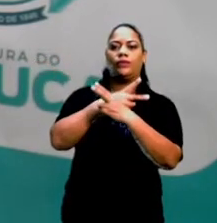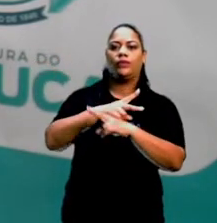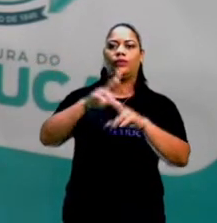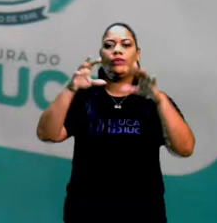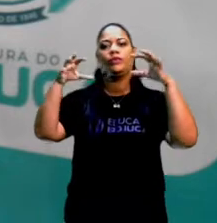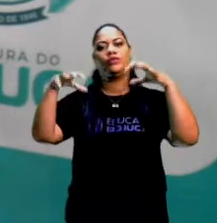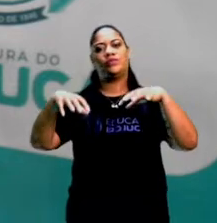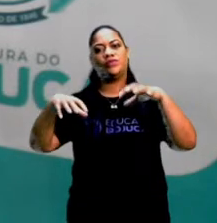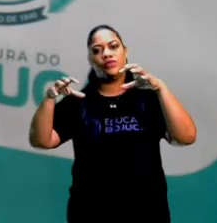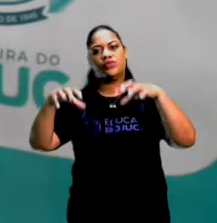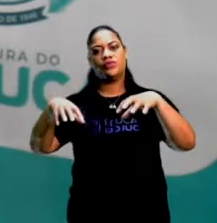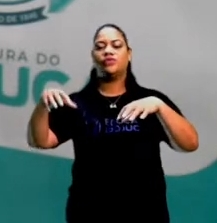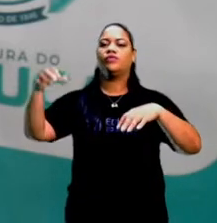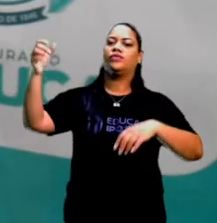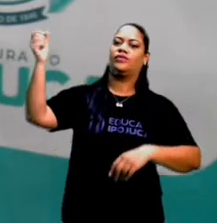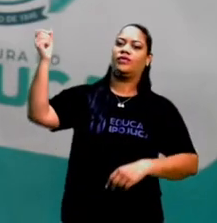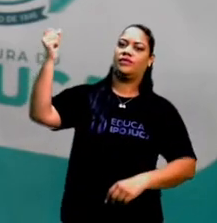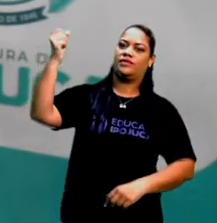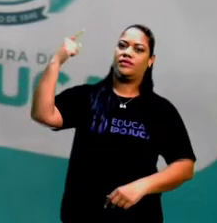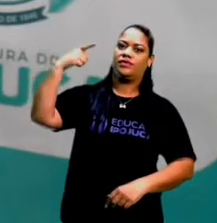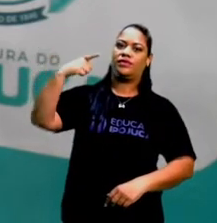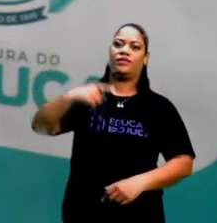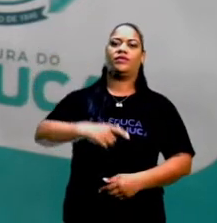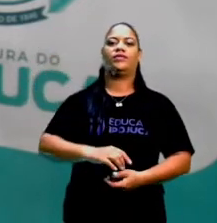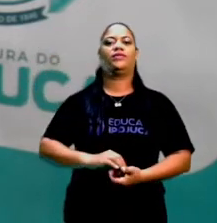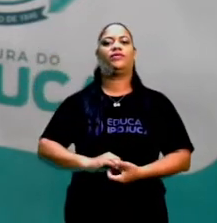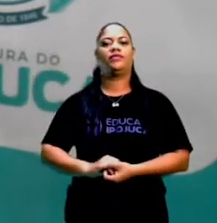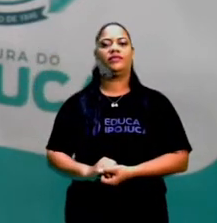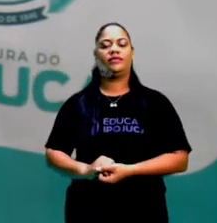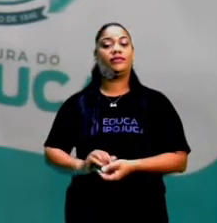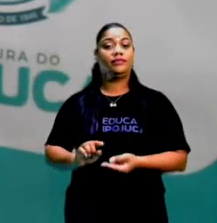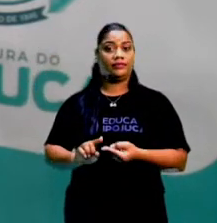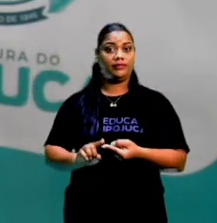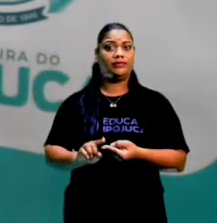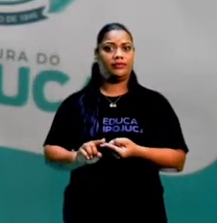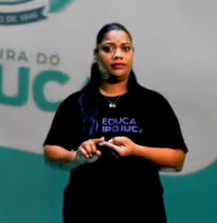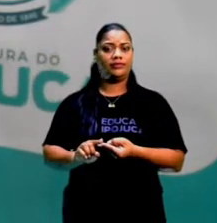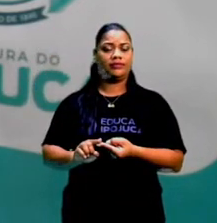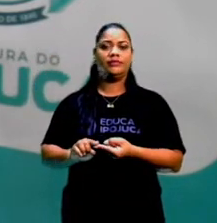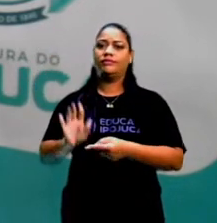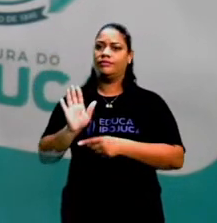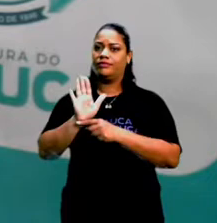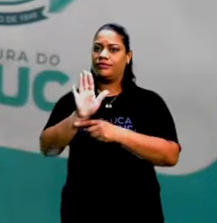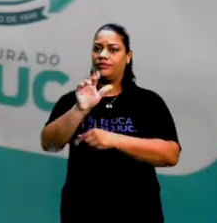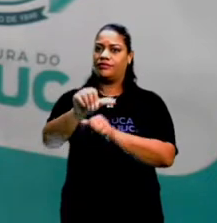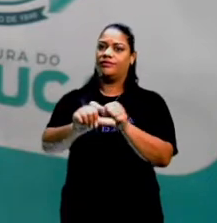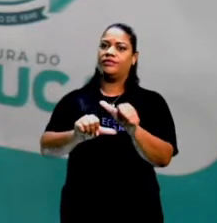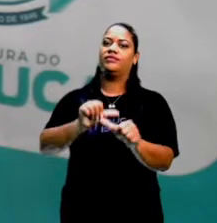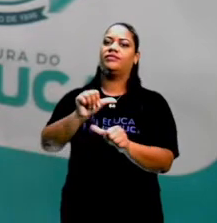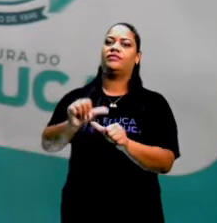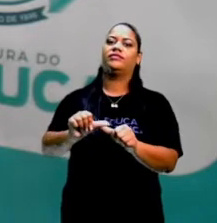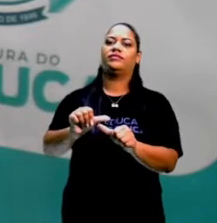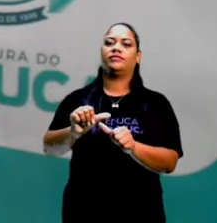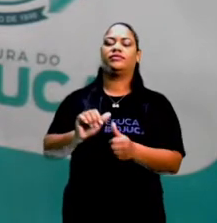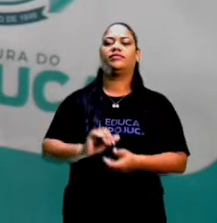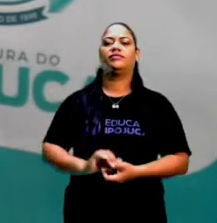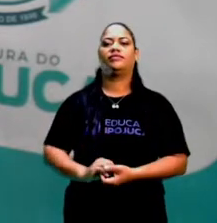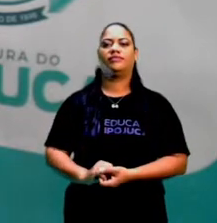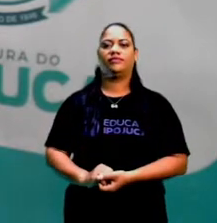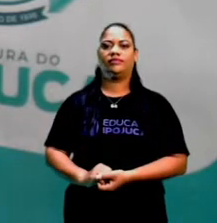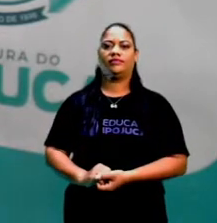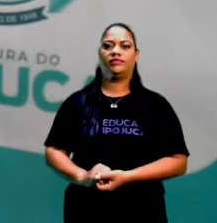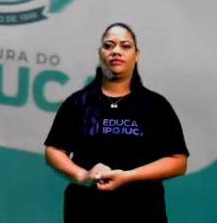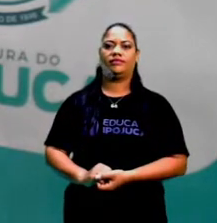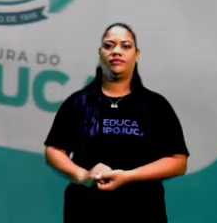chuva, o sol vai ajudar também nessa modificação do meio ambiente e da